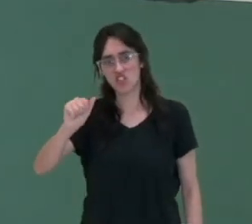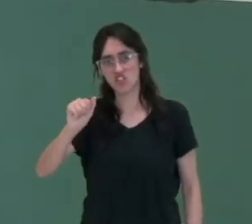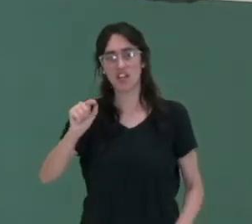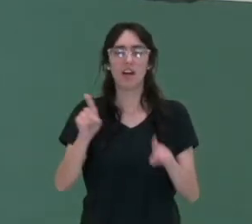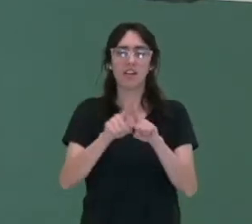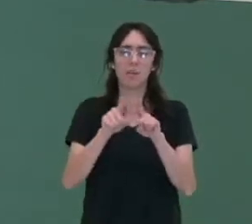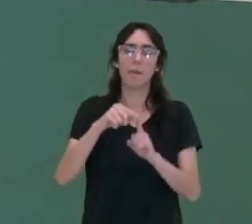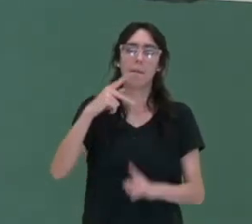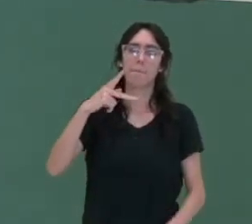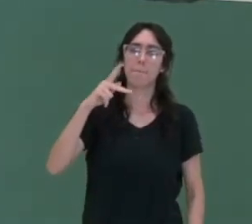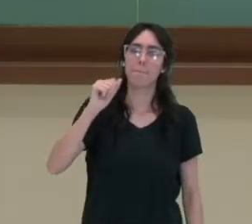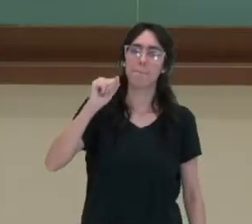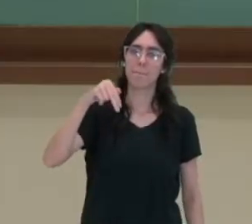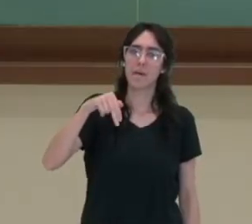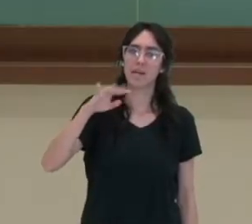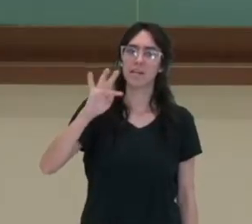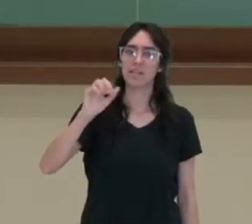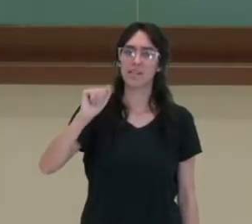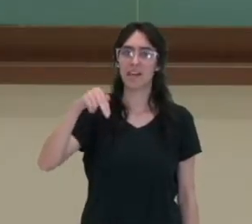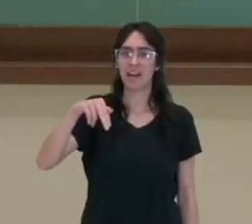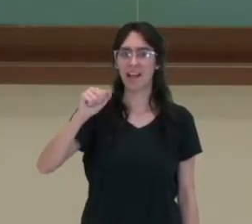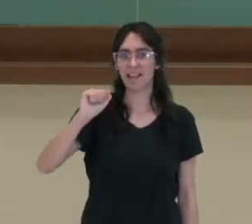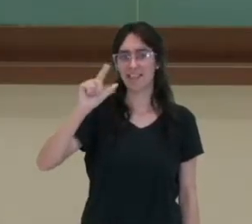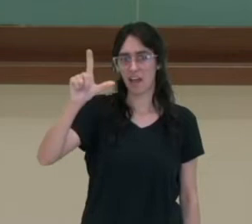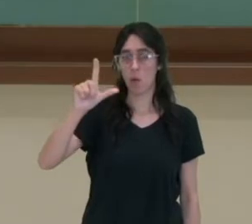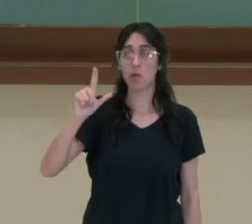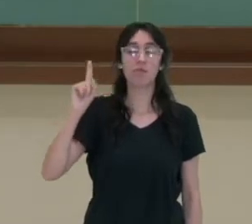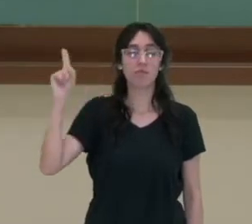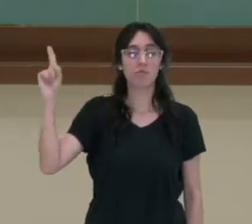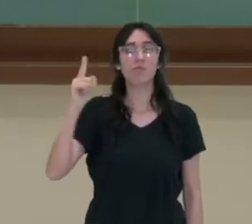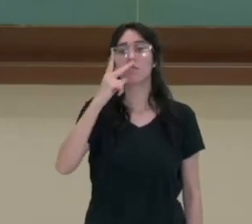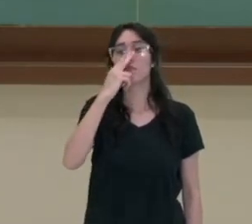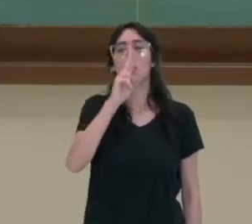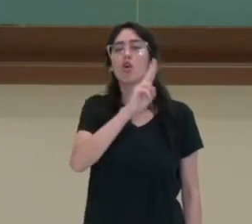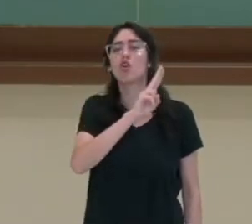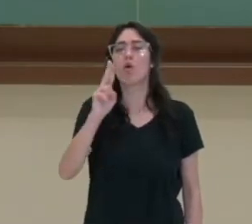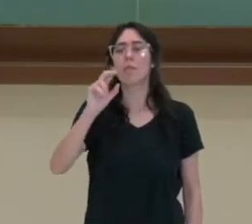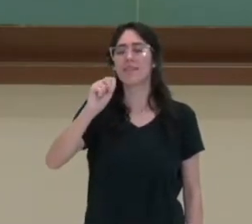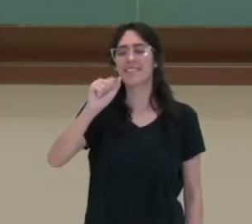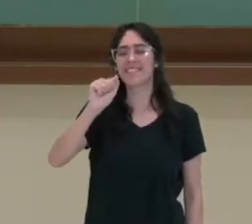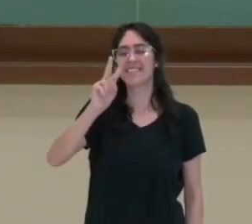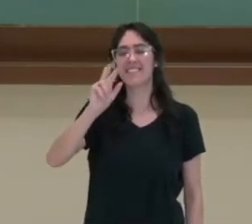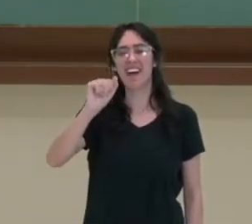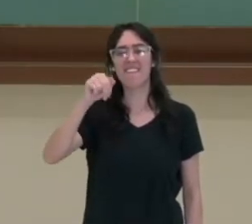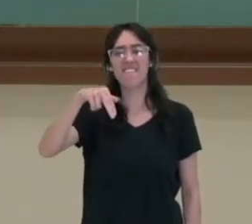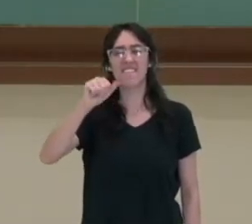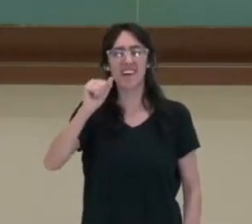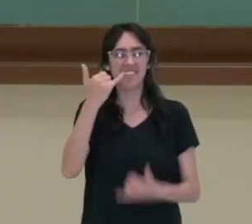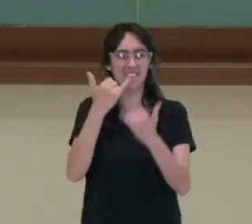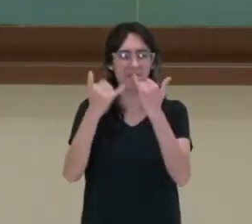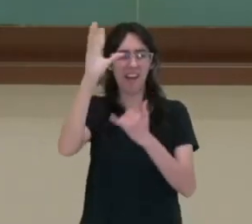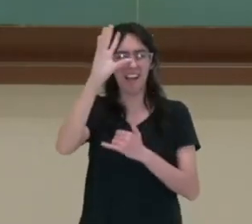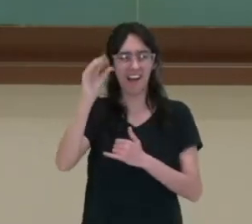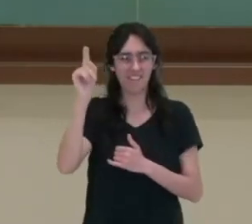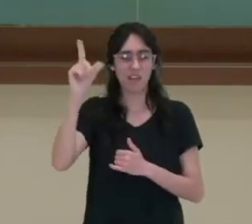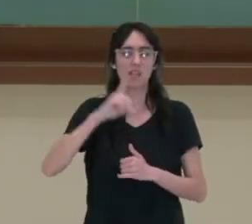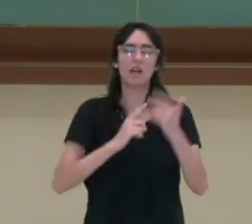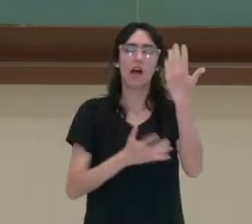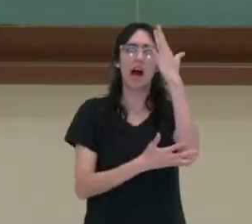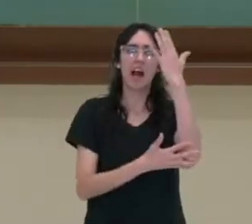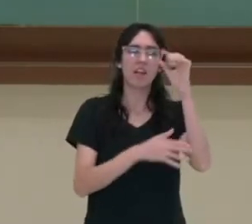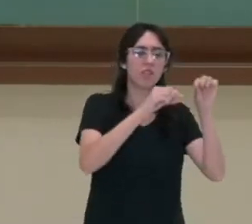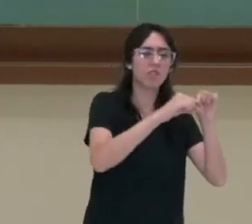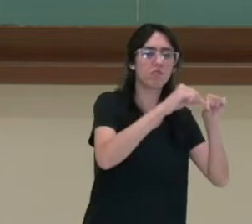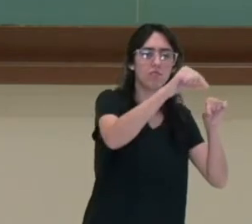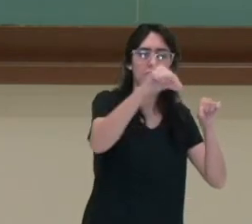Pantanal. Esse cerrado, ele também é conhecido como a savana brasileira, onde dispõe de árvores mais espaçadas,